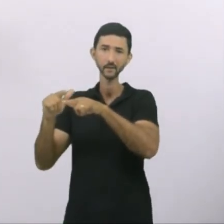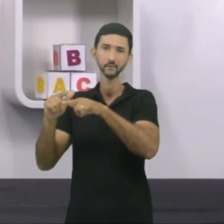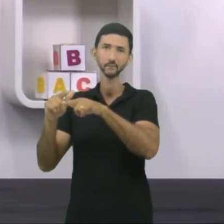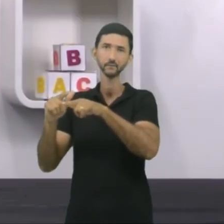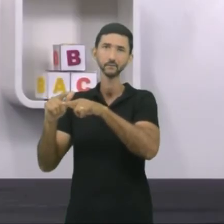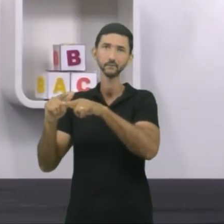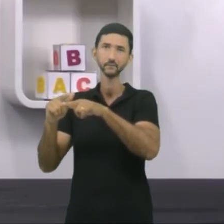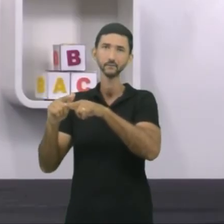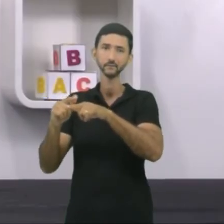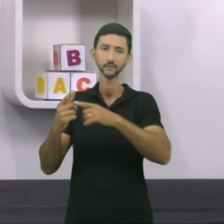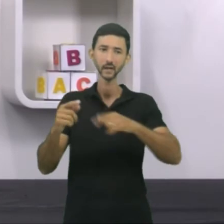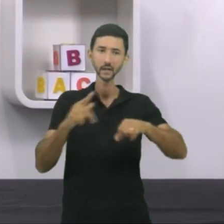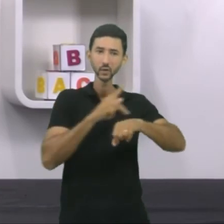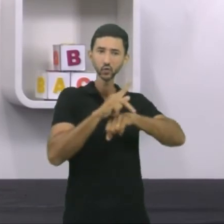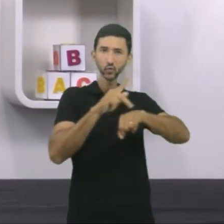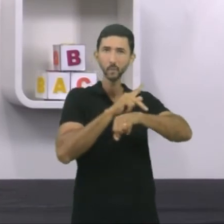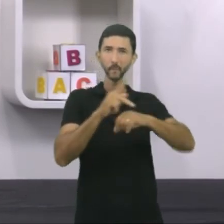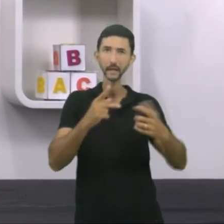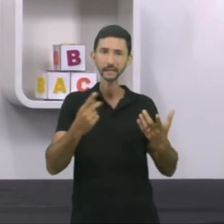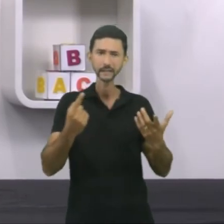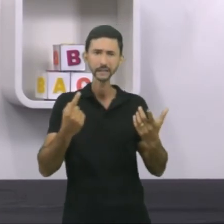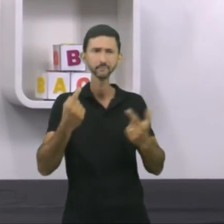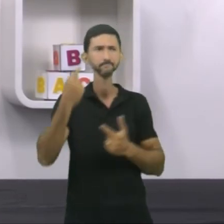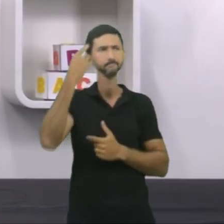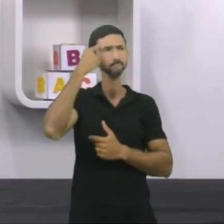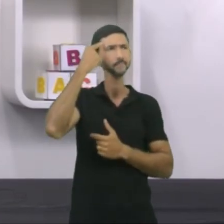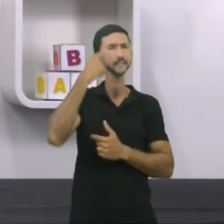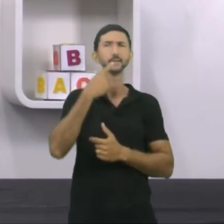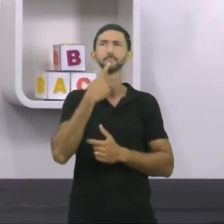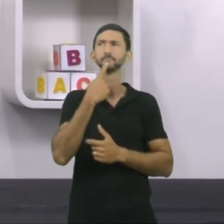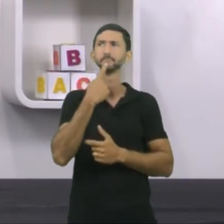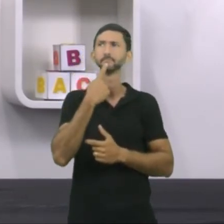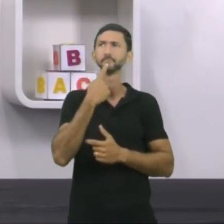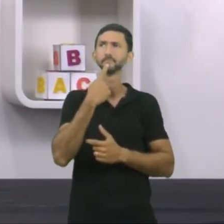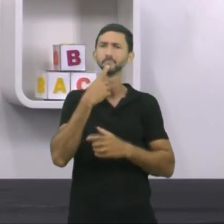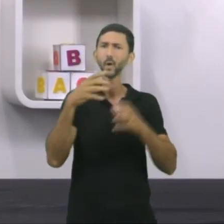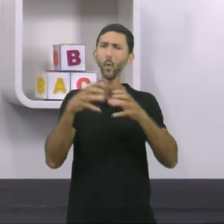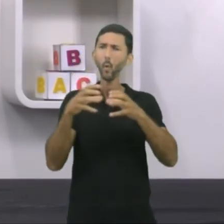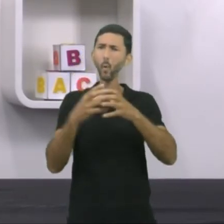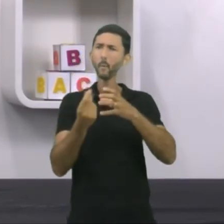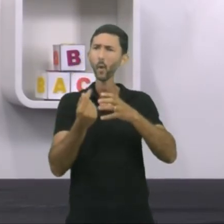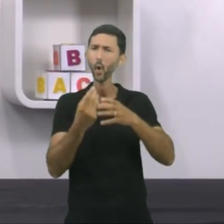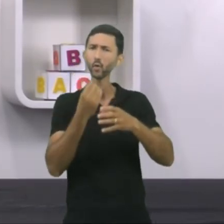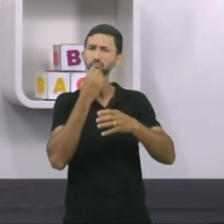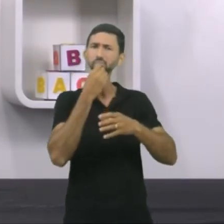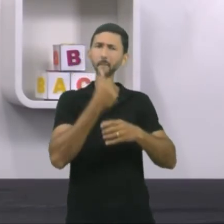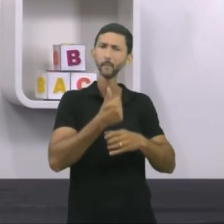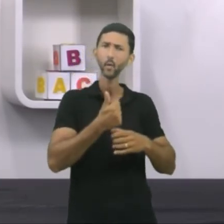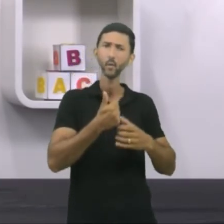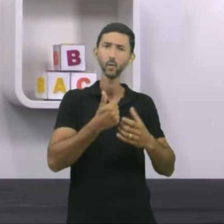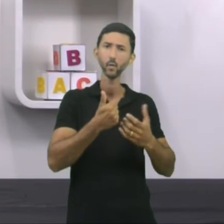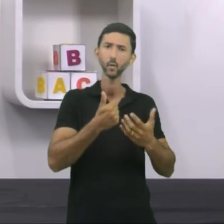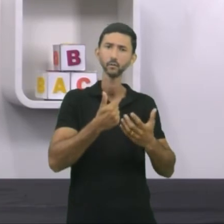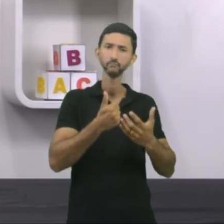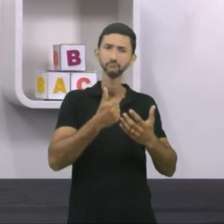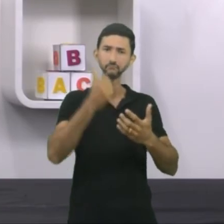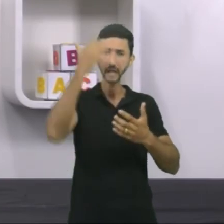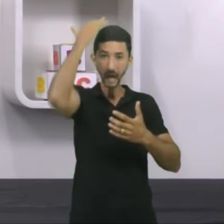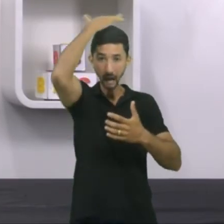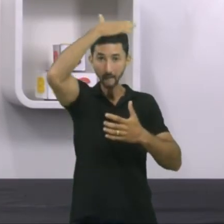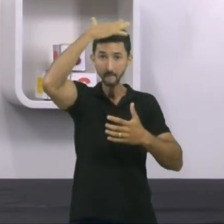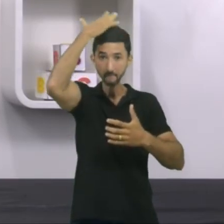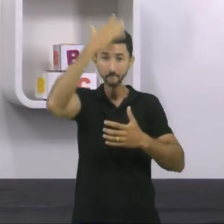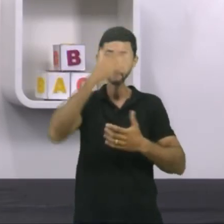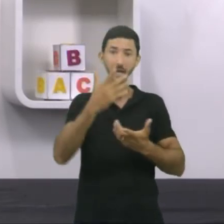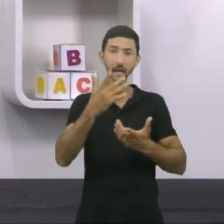Os dois começam, então, a repensar. Será que o NAFTA está legal? Muitos mexicanos começam